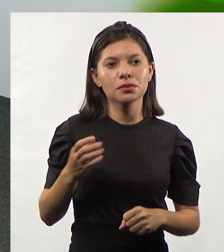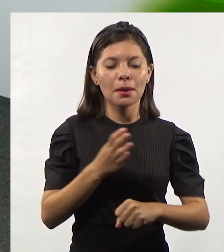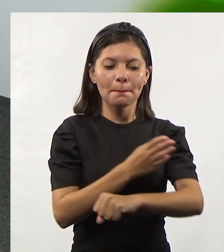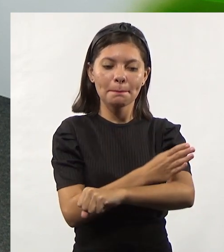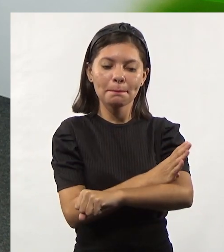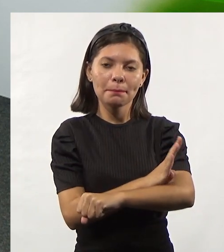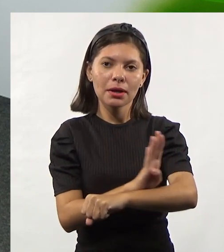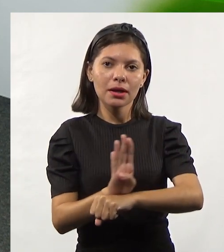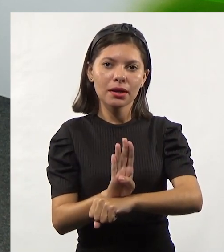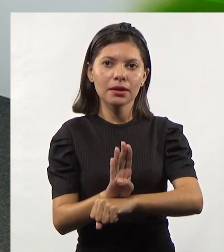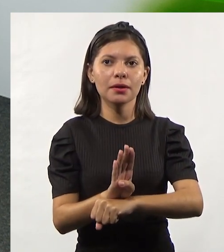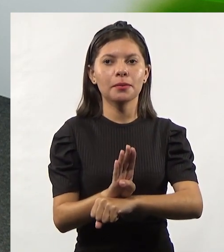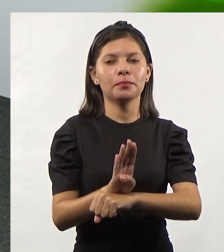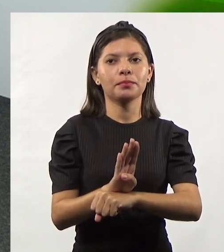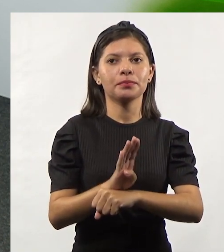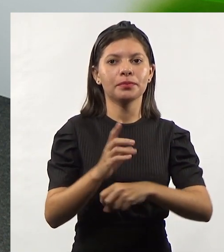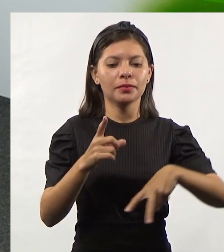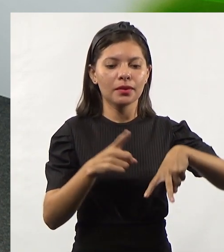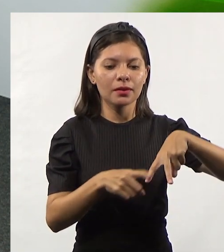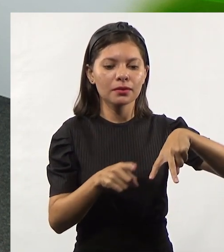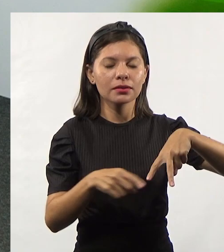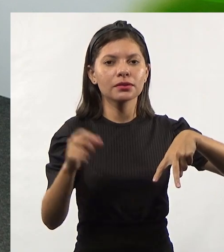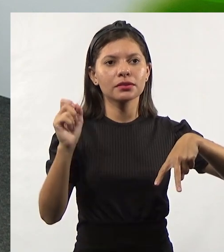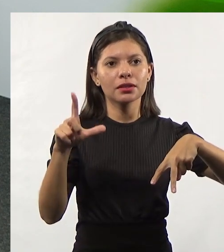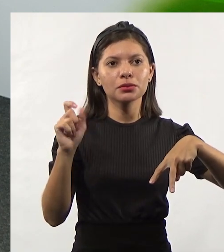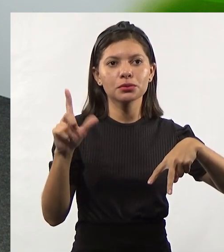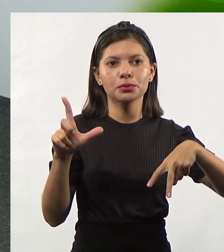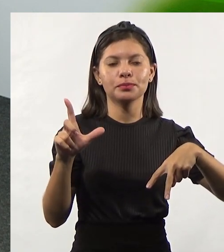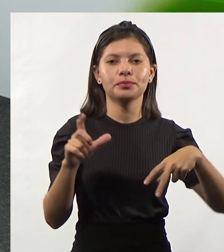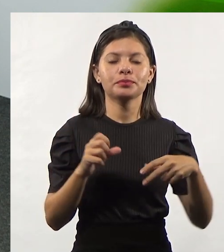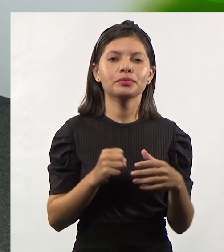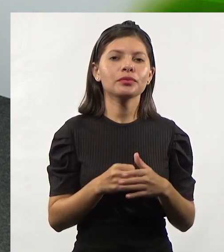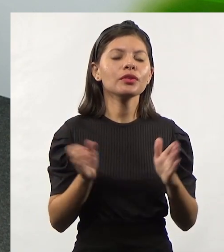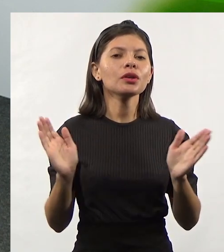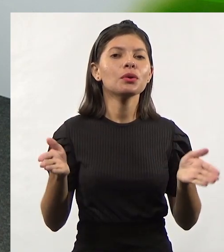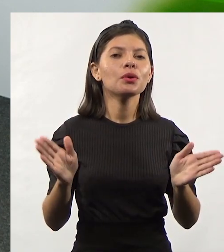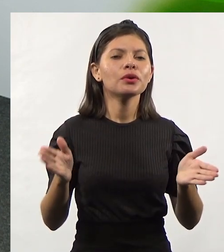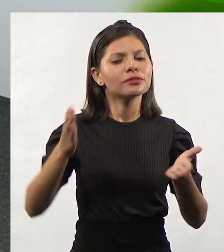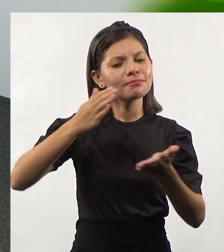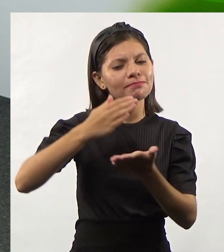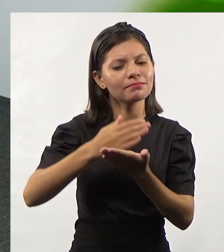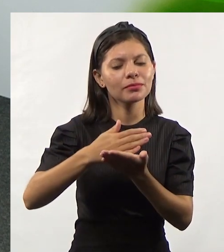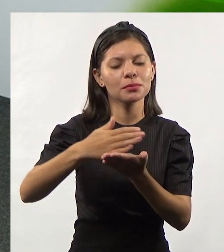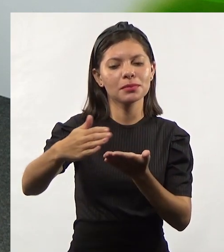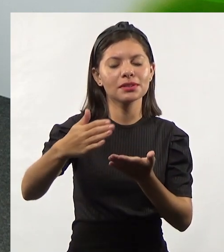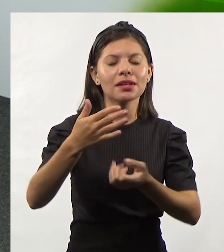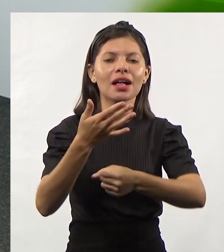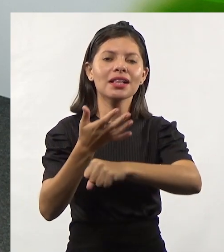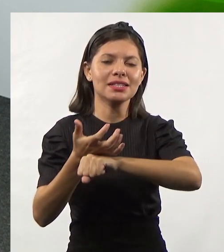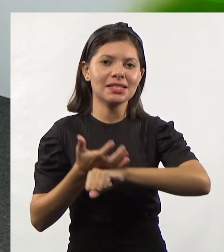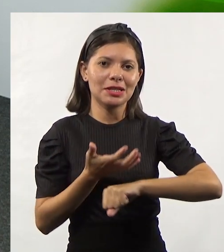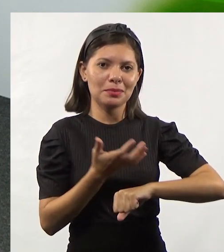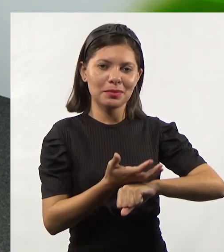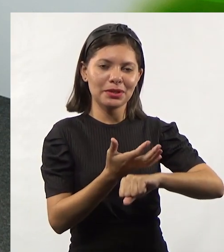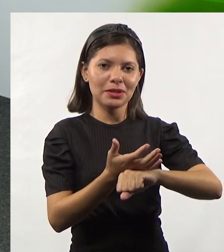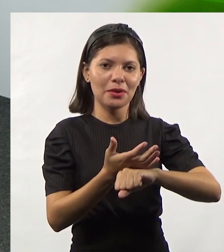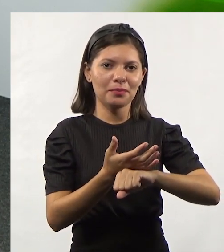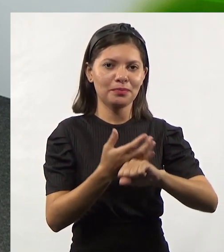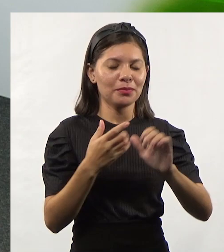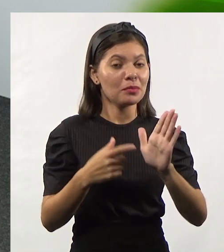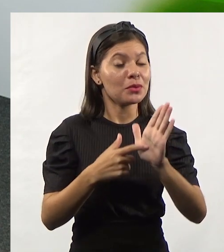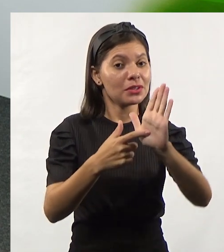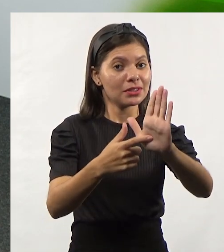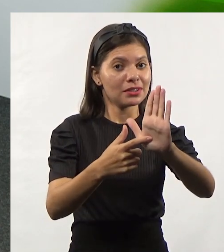e um sapato mocassim verde. Hoje nós vamos começar a nossa disciplina e eu vou mostrar para